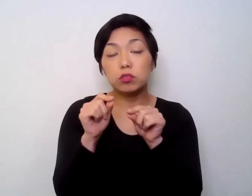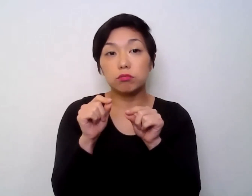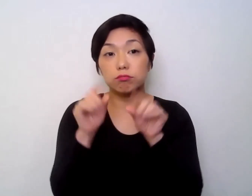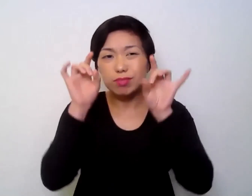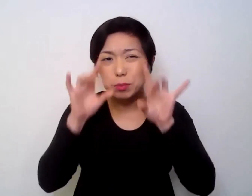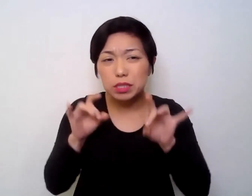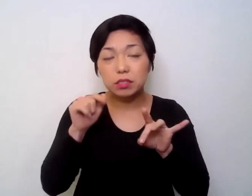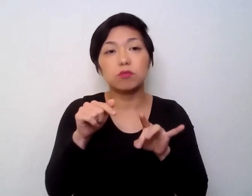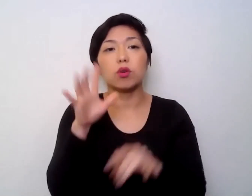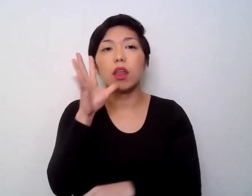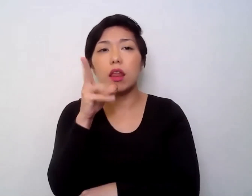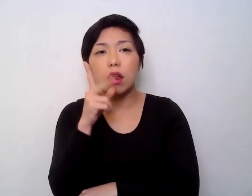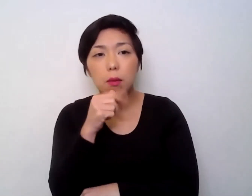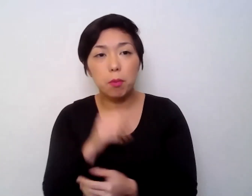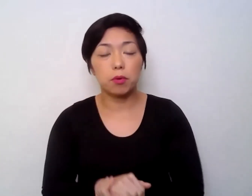demorando?